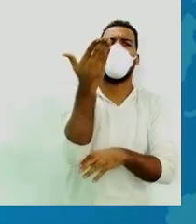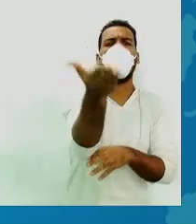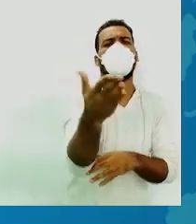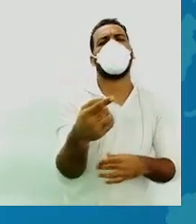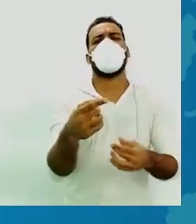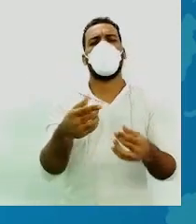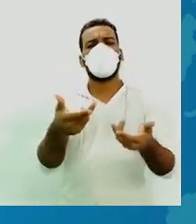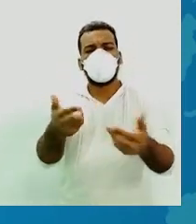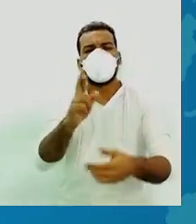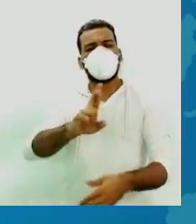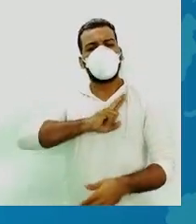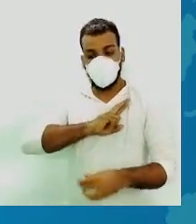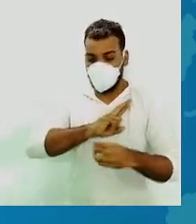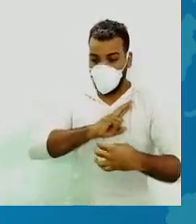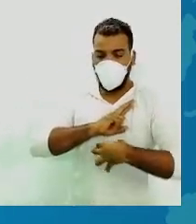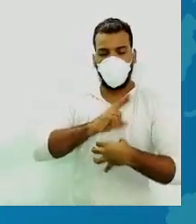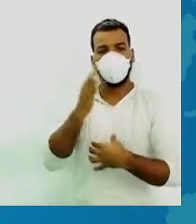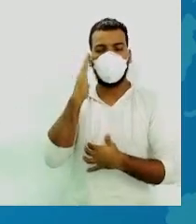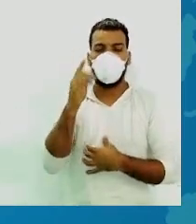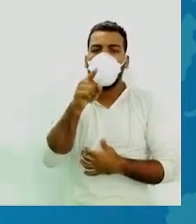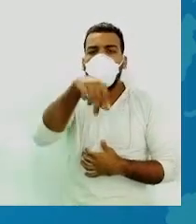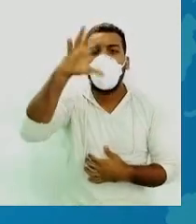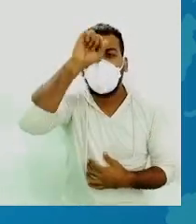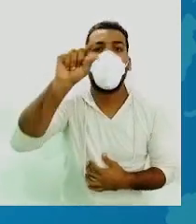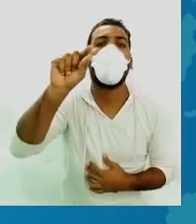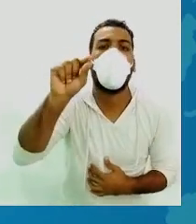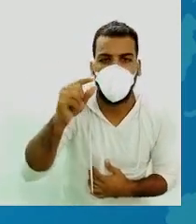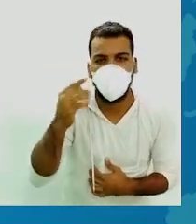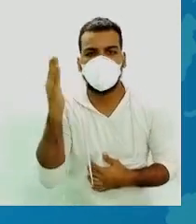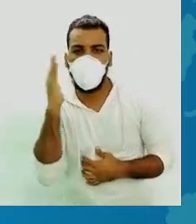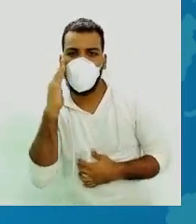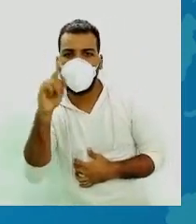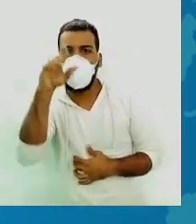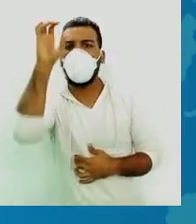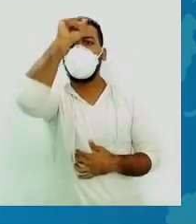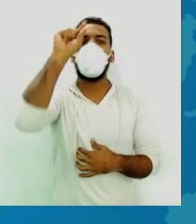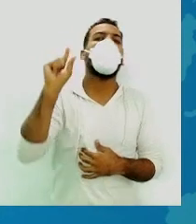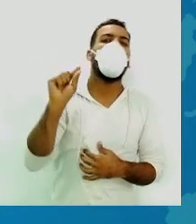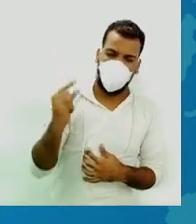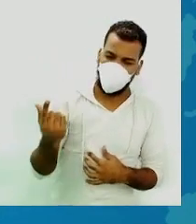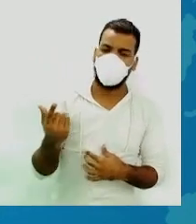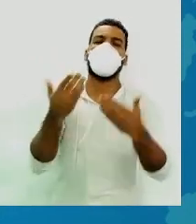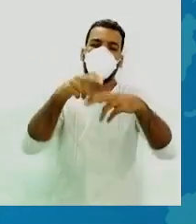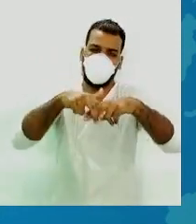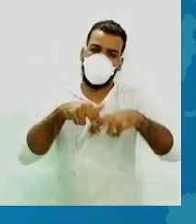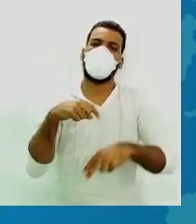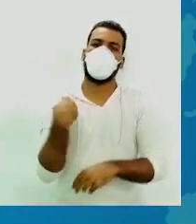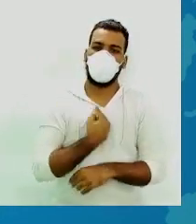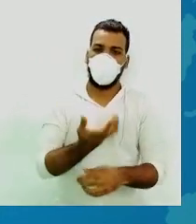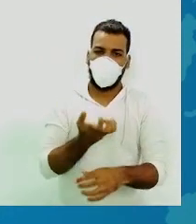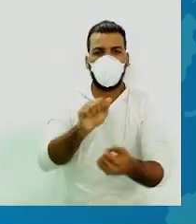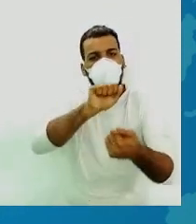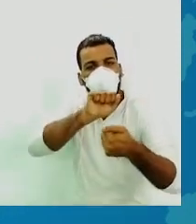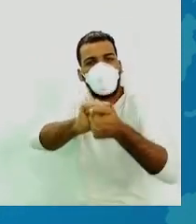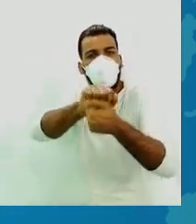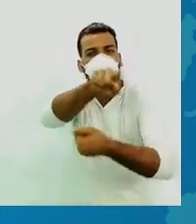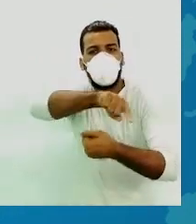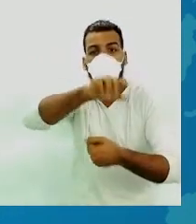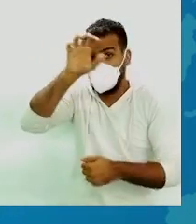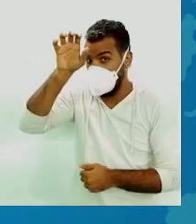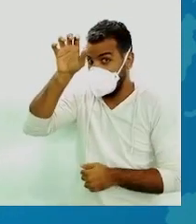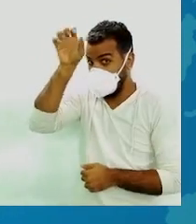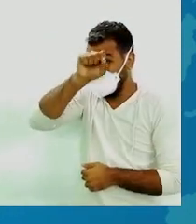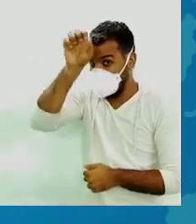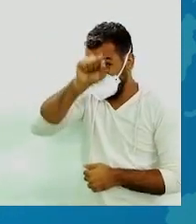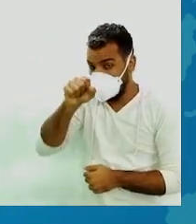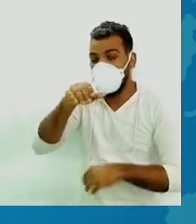que você aprende junto conosco, que você participa junto conosco e dessa maneira queremos juntos aprendermos um